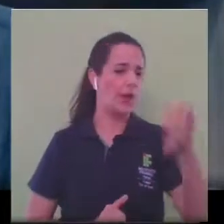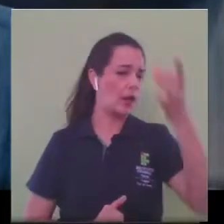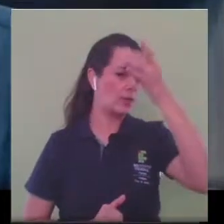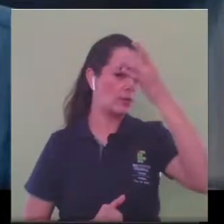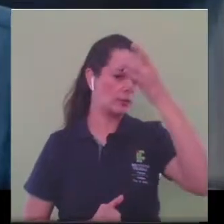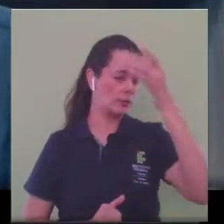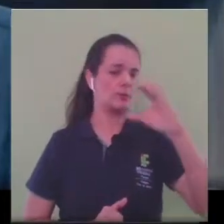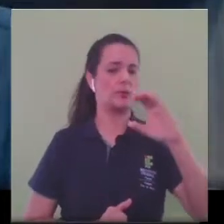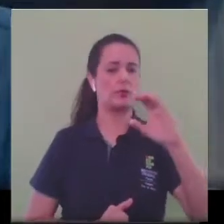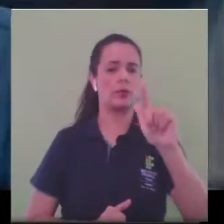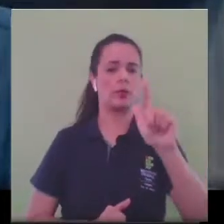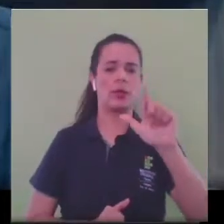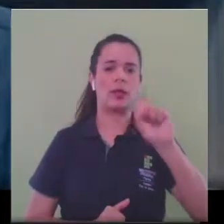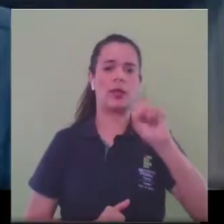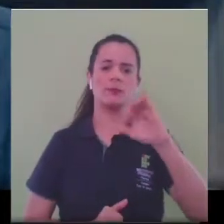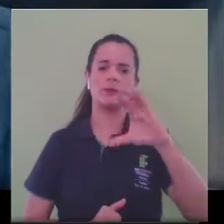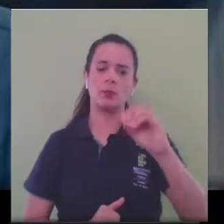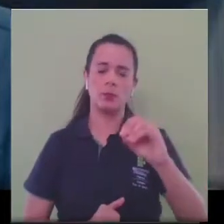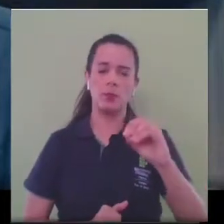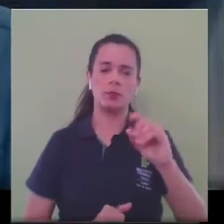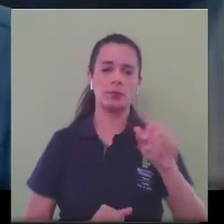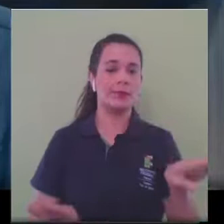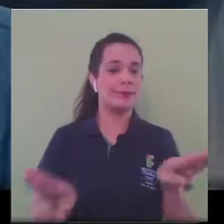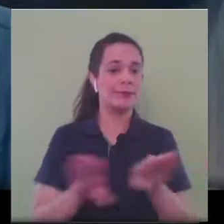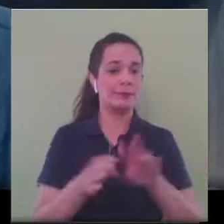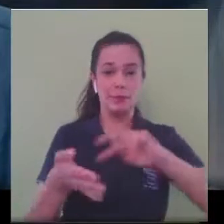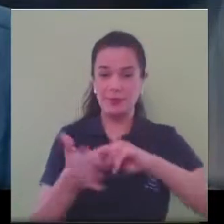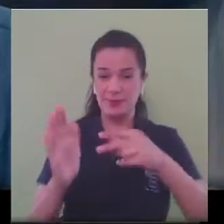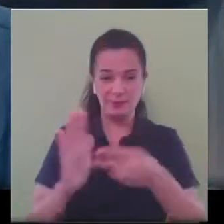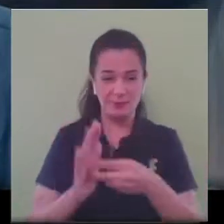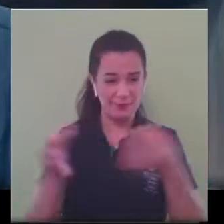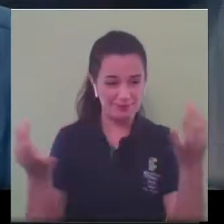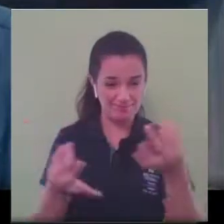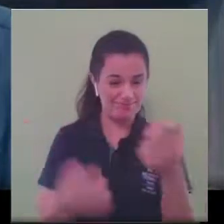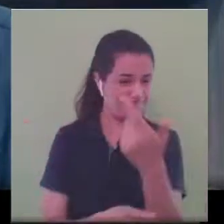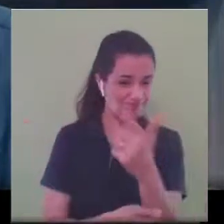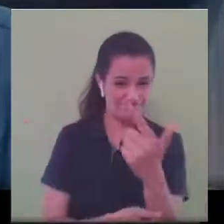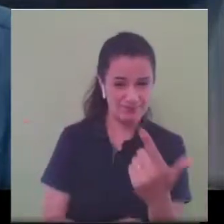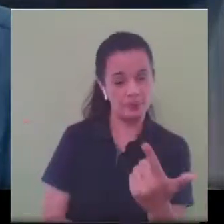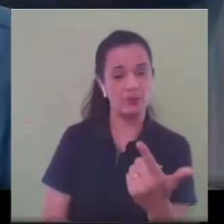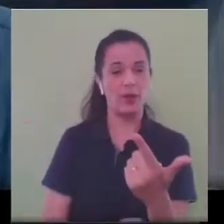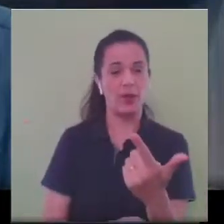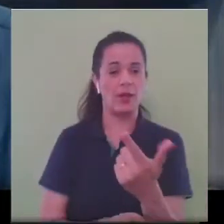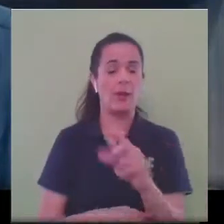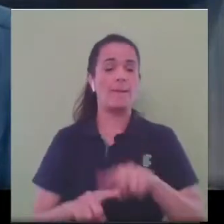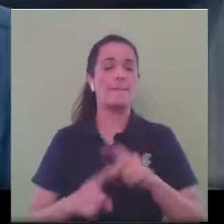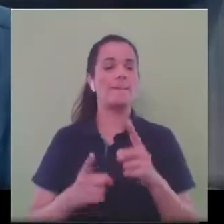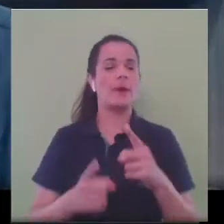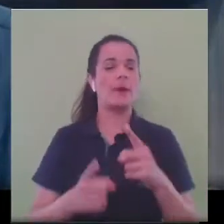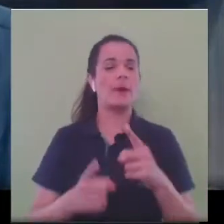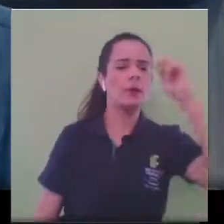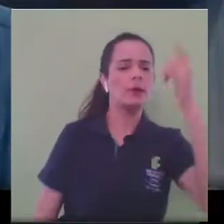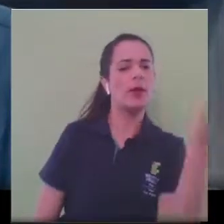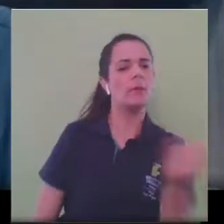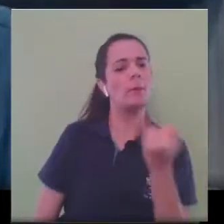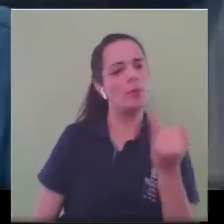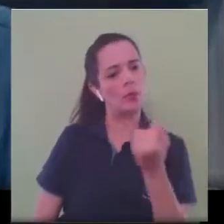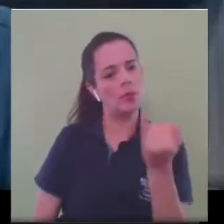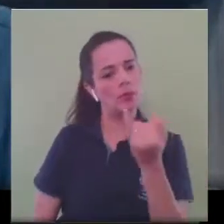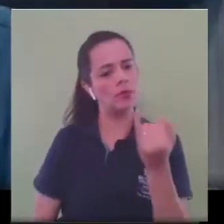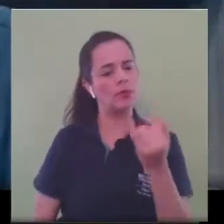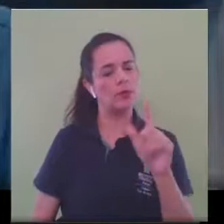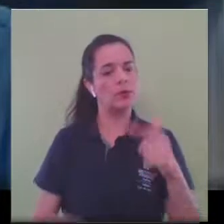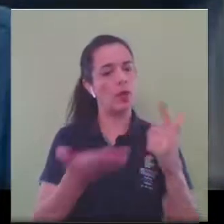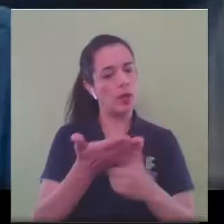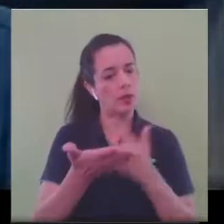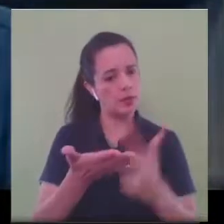clássico, embora ele não tenha uma definição clara também, mas ele traz uma ideia muito interessante, né? Que os clássicos eles são obras que